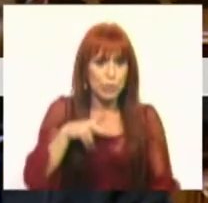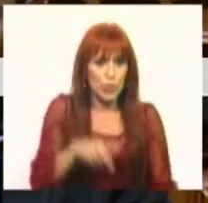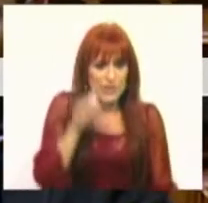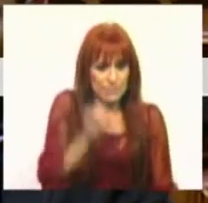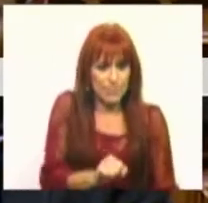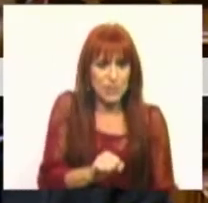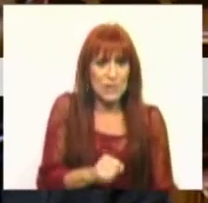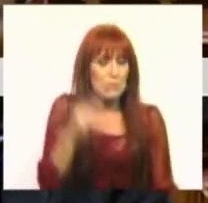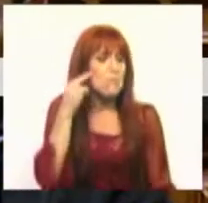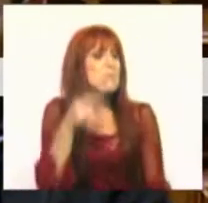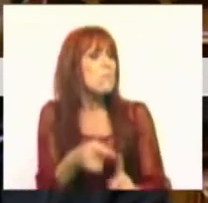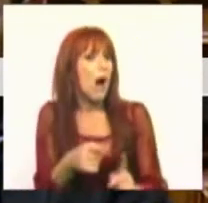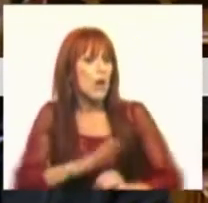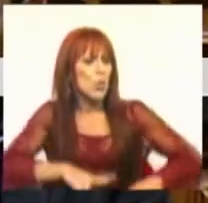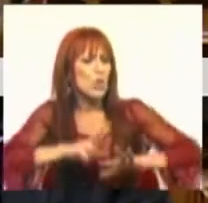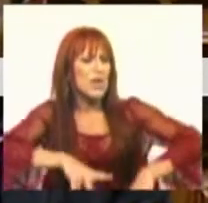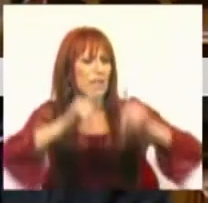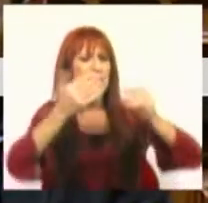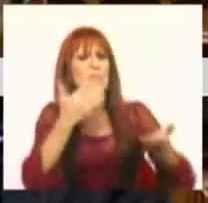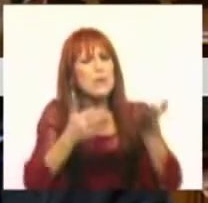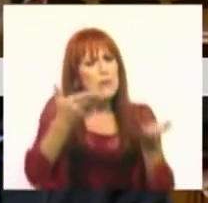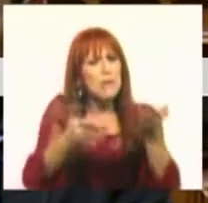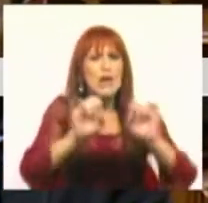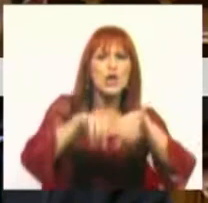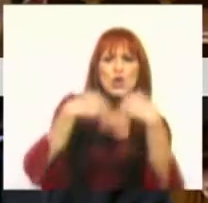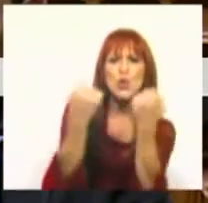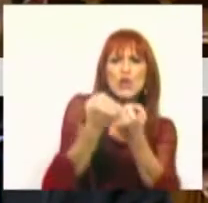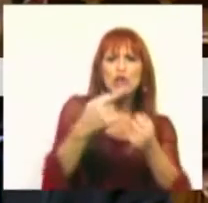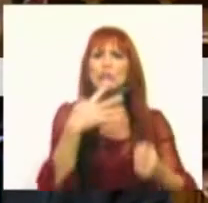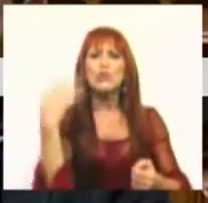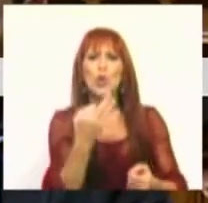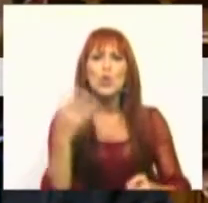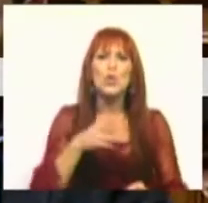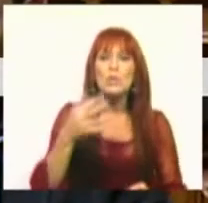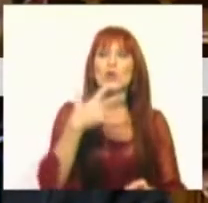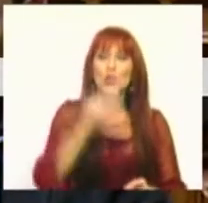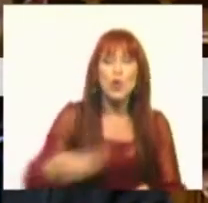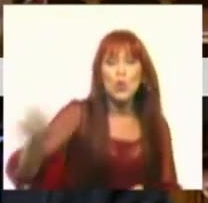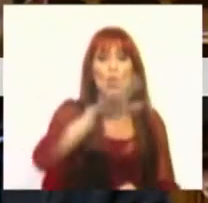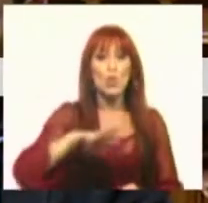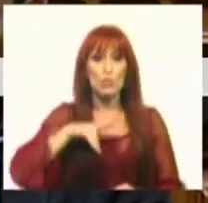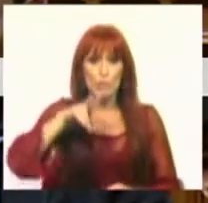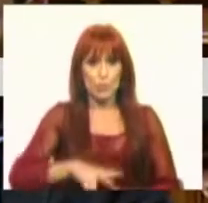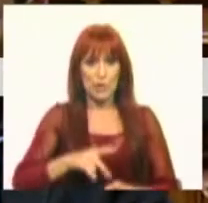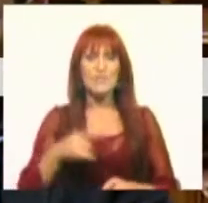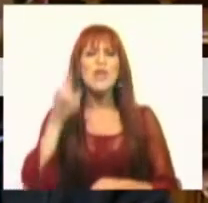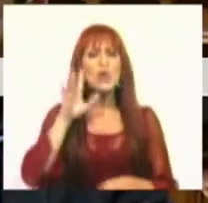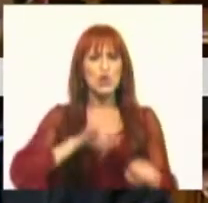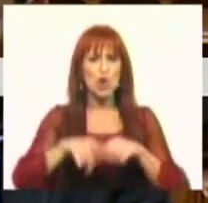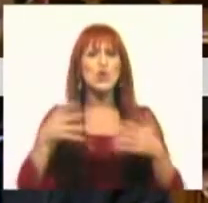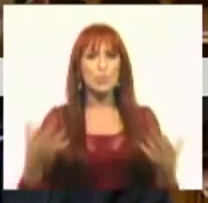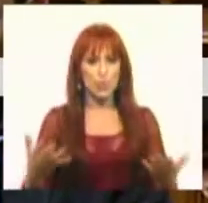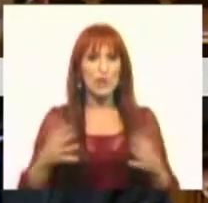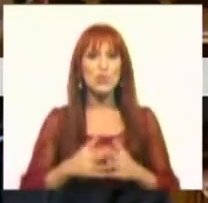nacional, tendo em vista o desenvolvimento equilibrado e social de todo o território. E, senhoras e senhores